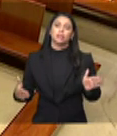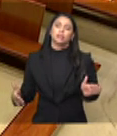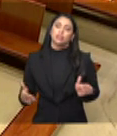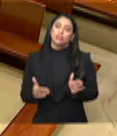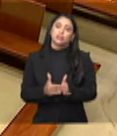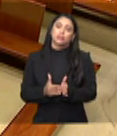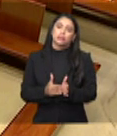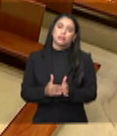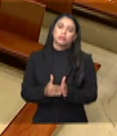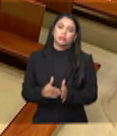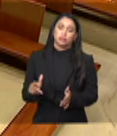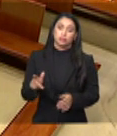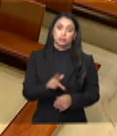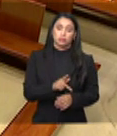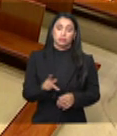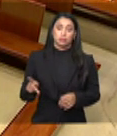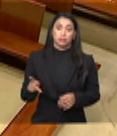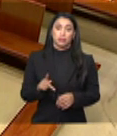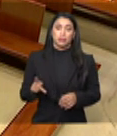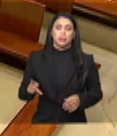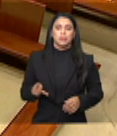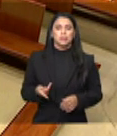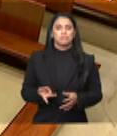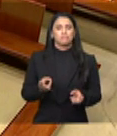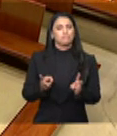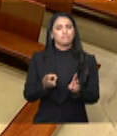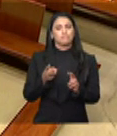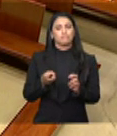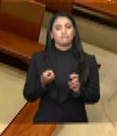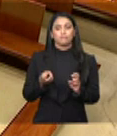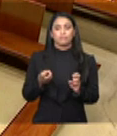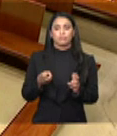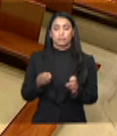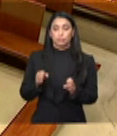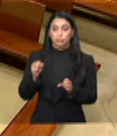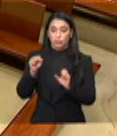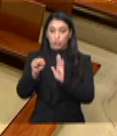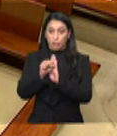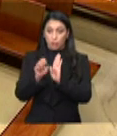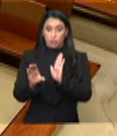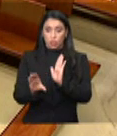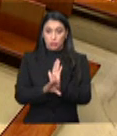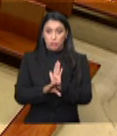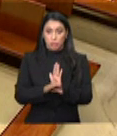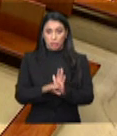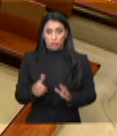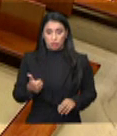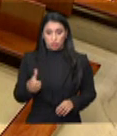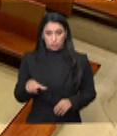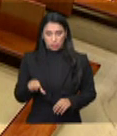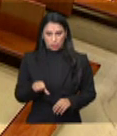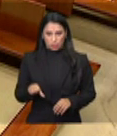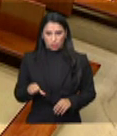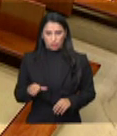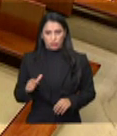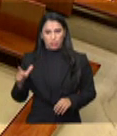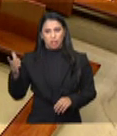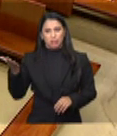à direita, ao lado do ministro Luiz Roberto Barroso. Que no século XIX, quando o